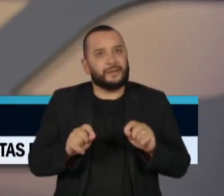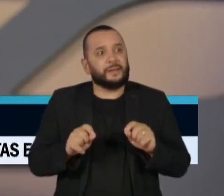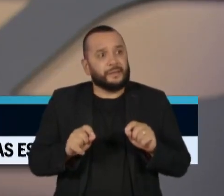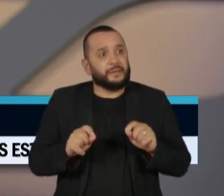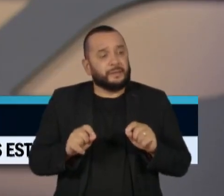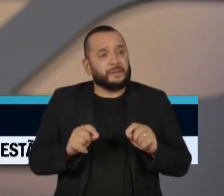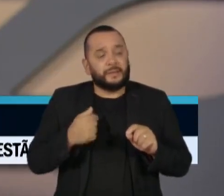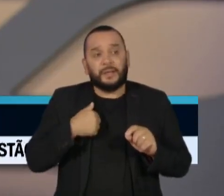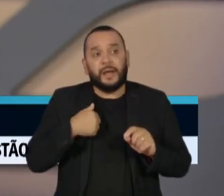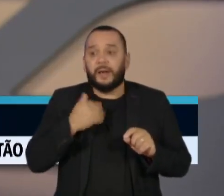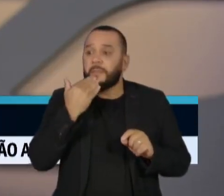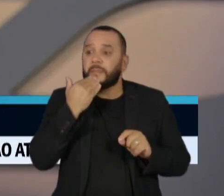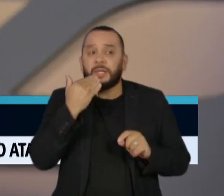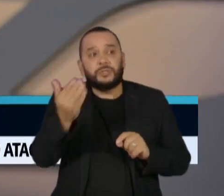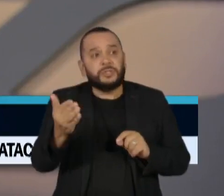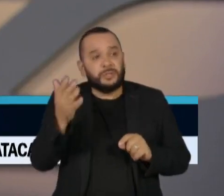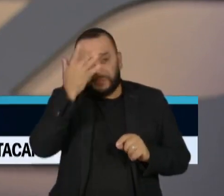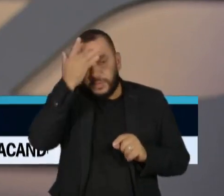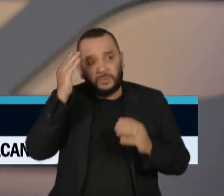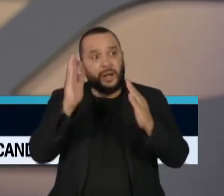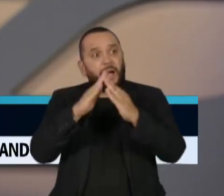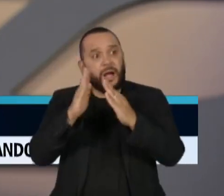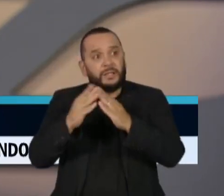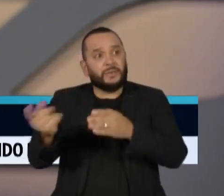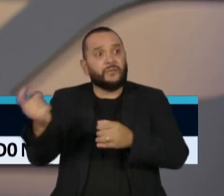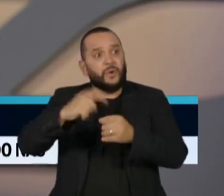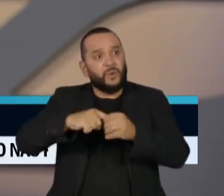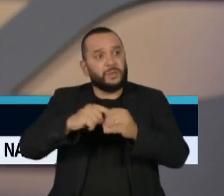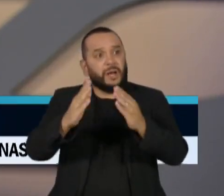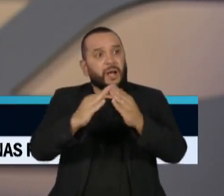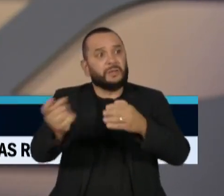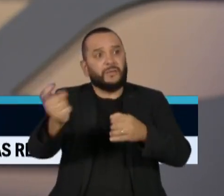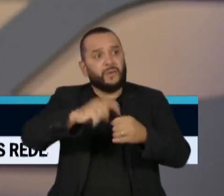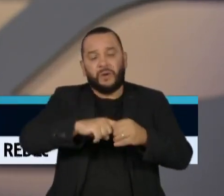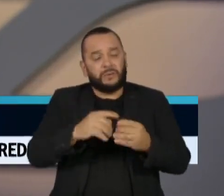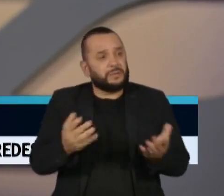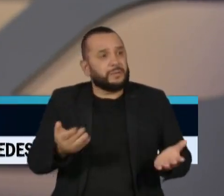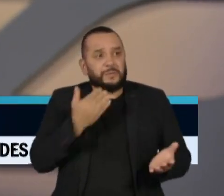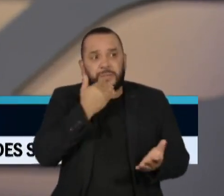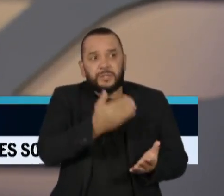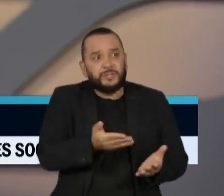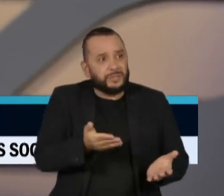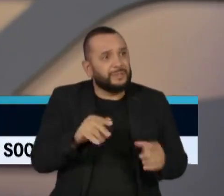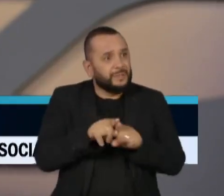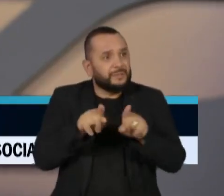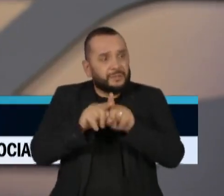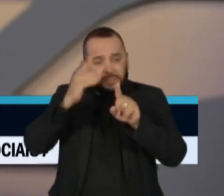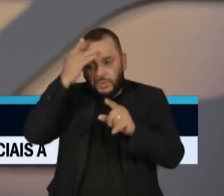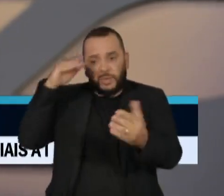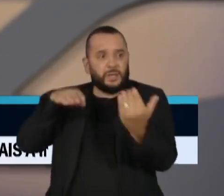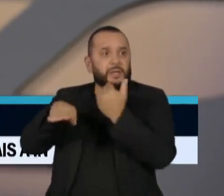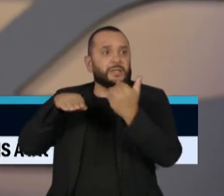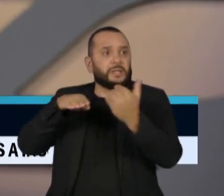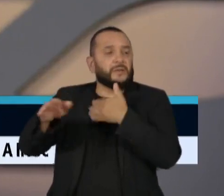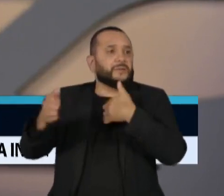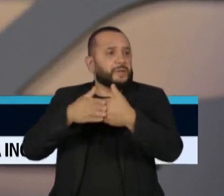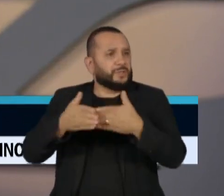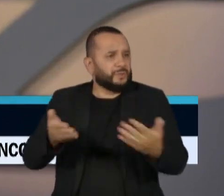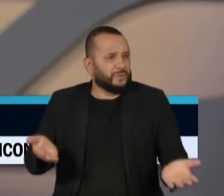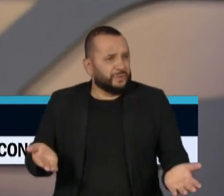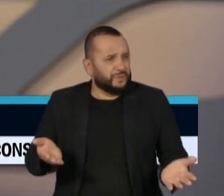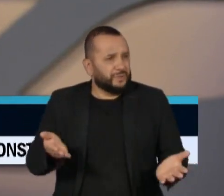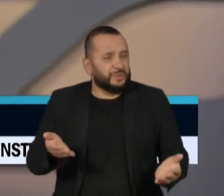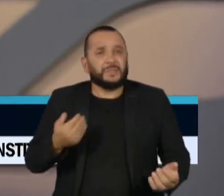aos seus adeptos que se retirem da frente dos quartéis e ainda mais de gente que tá fazendo bloqueio de estrada outro dia